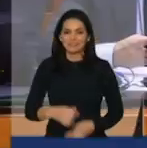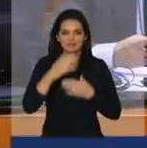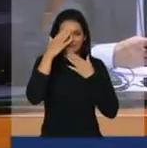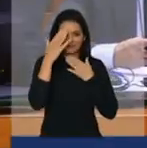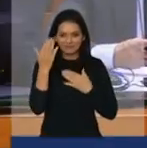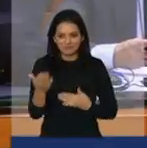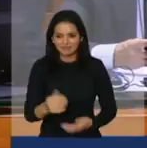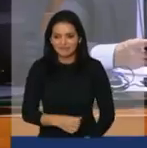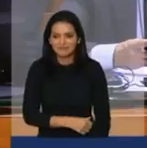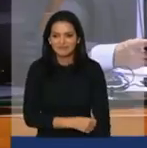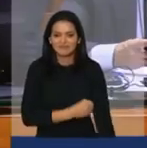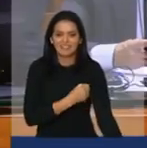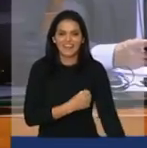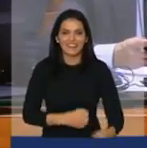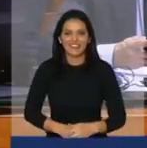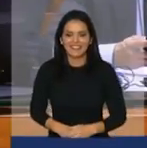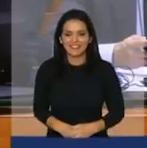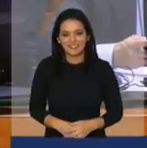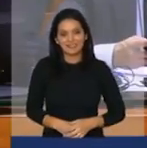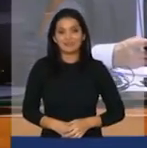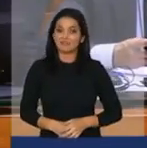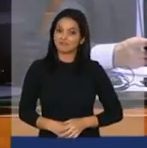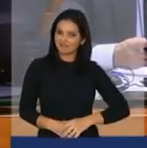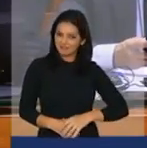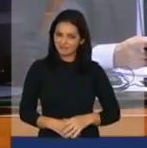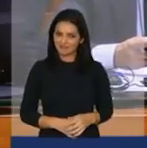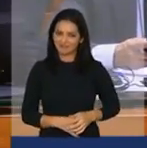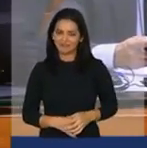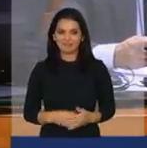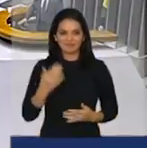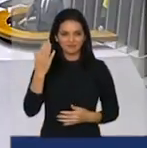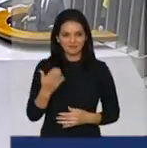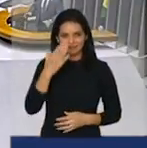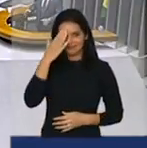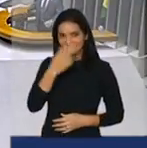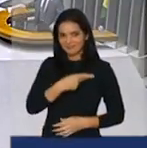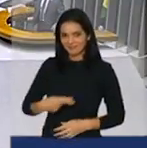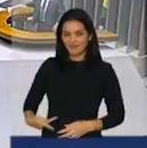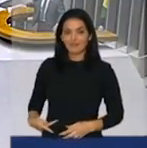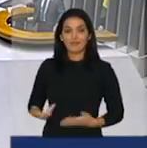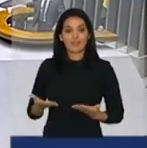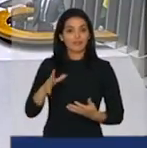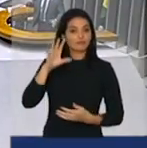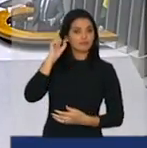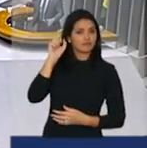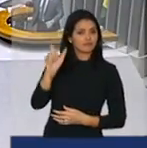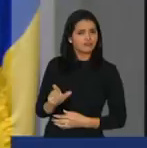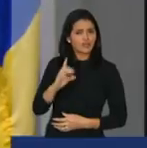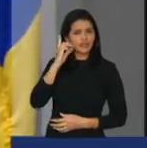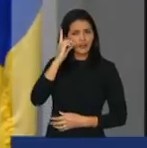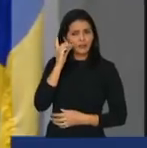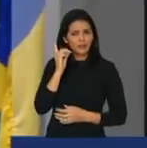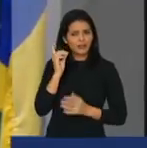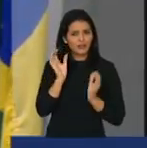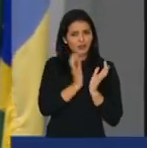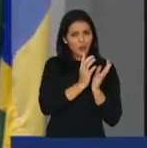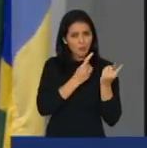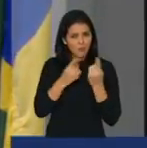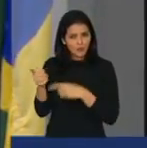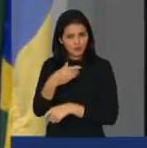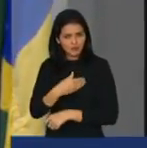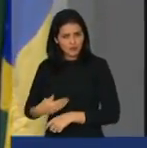palavra deputado Carlos Jordy da Tribuna obrigado senhor presidente bom eu vi aqui uma deputada do posição